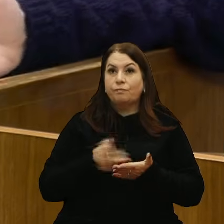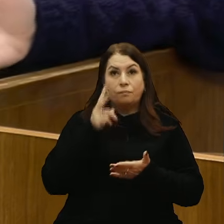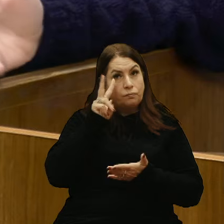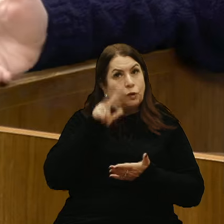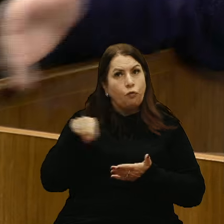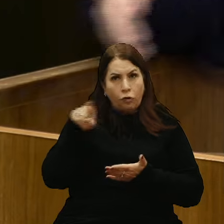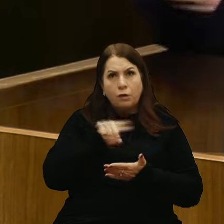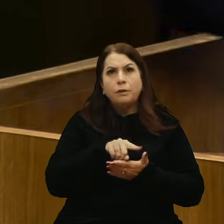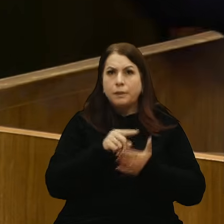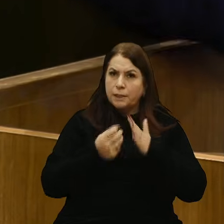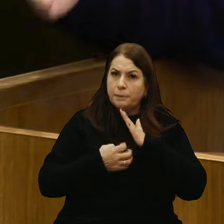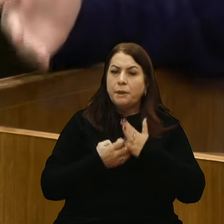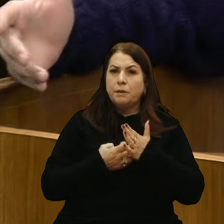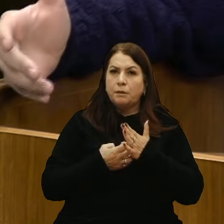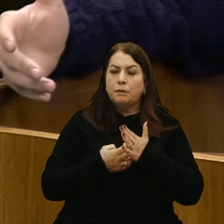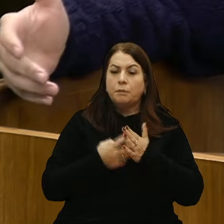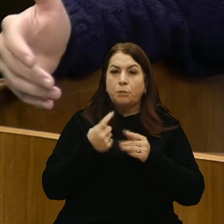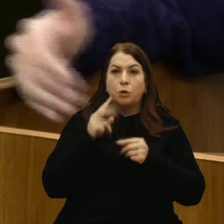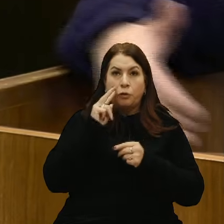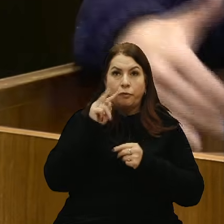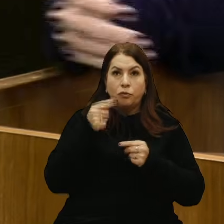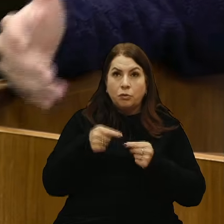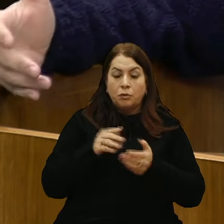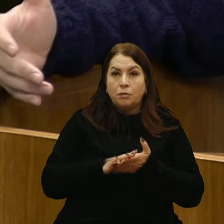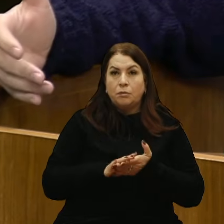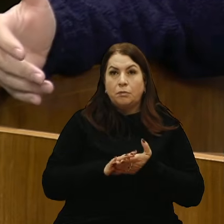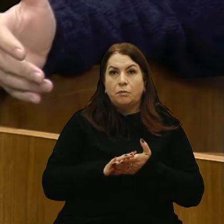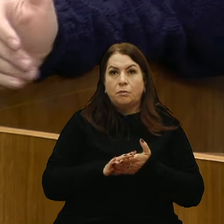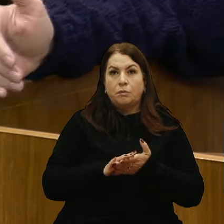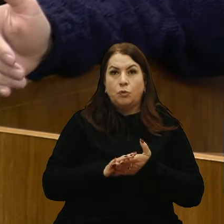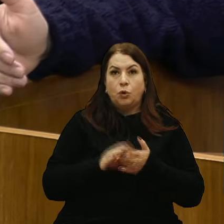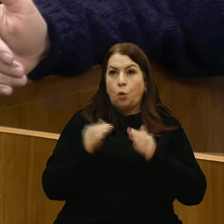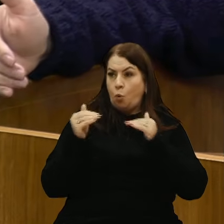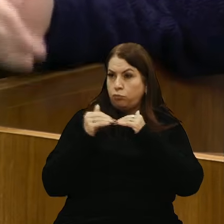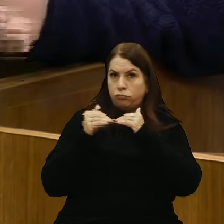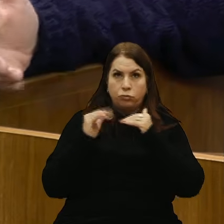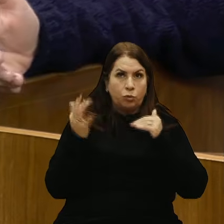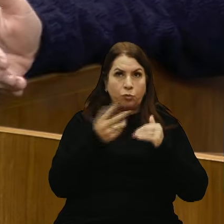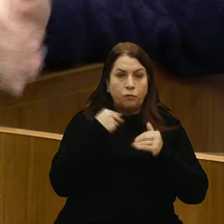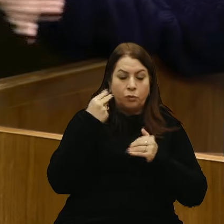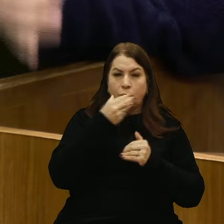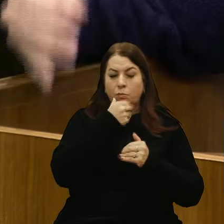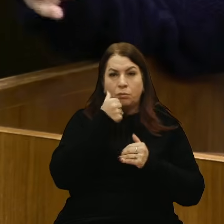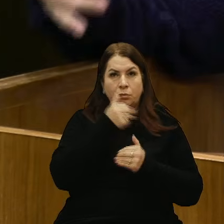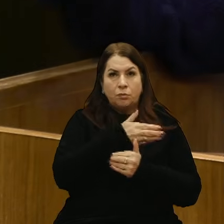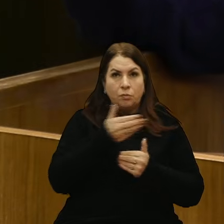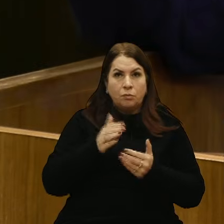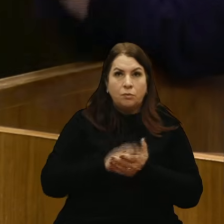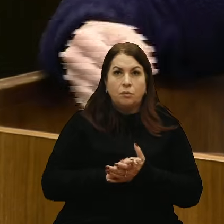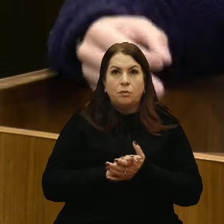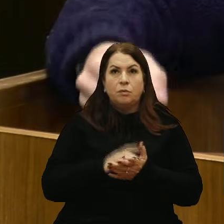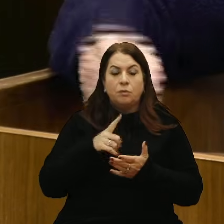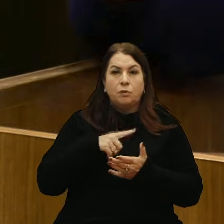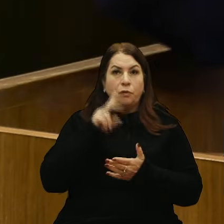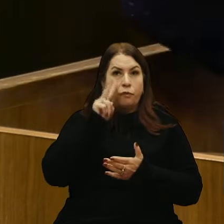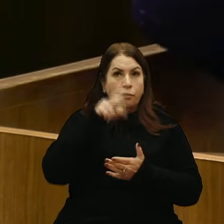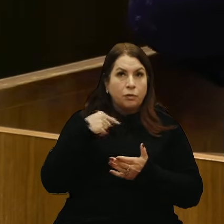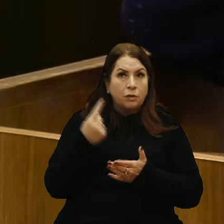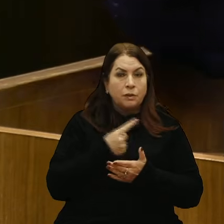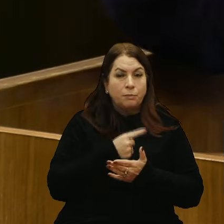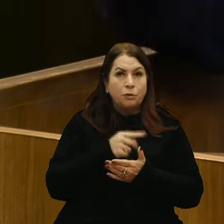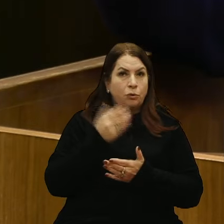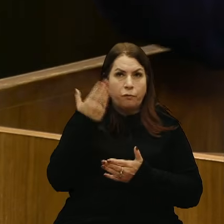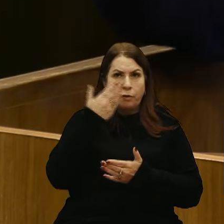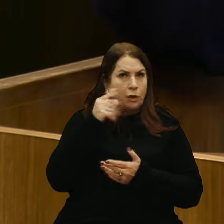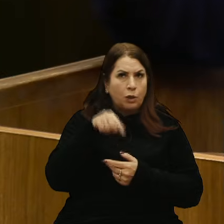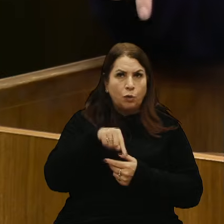fortaleça a empresa que, pelo que eu vejo aqui, é de consenso de todos os vereadores e vereadoras que nós tenhamos o fortalecimento. Eu não vi